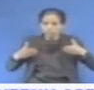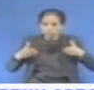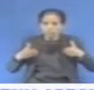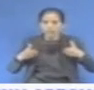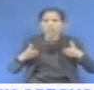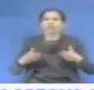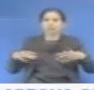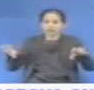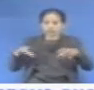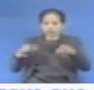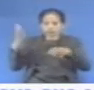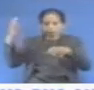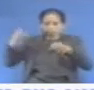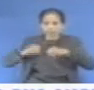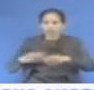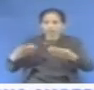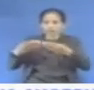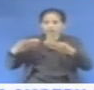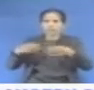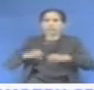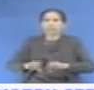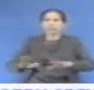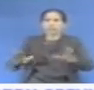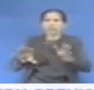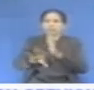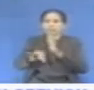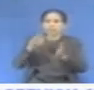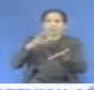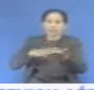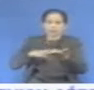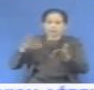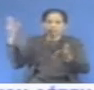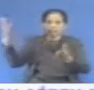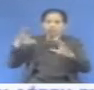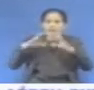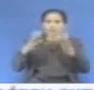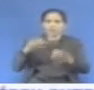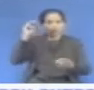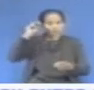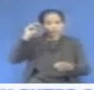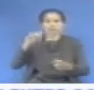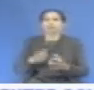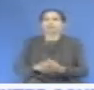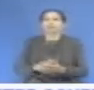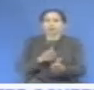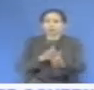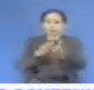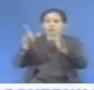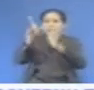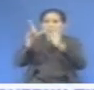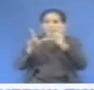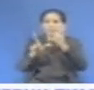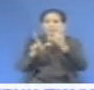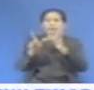sistema autoridade marítima, neberretando na aprovação e reconselho, ministro. Tuir Major General